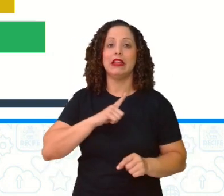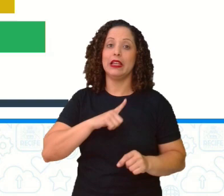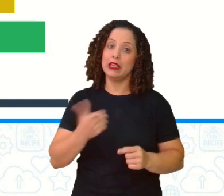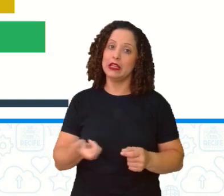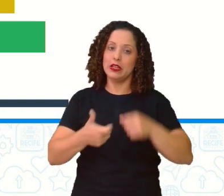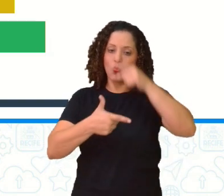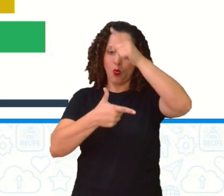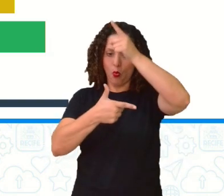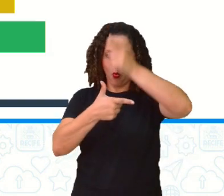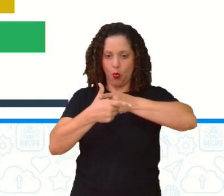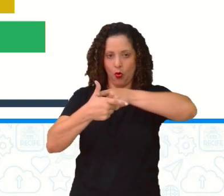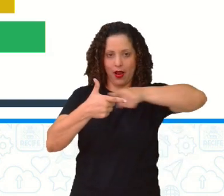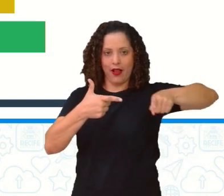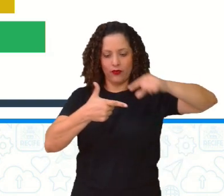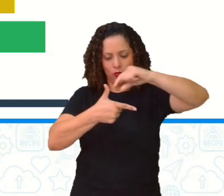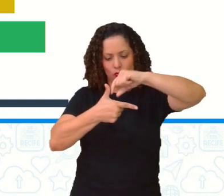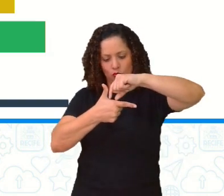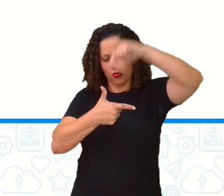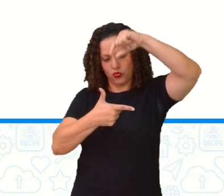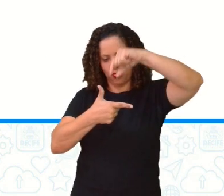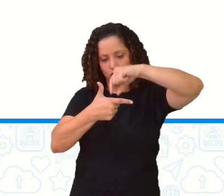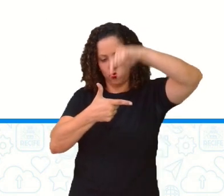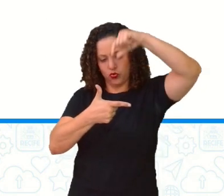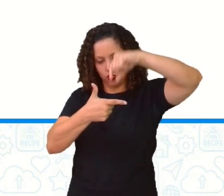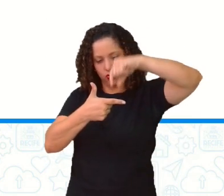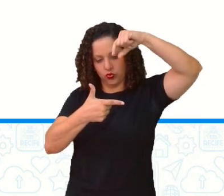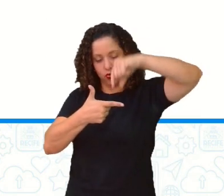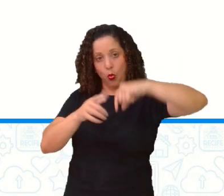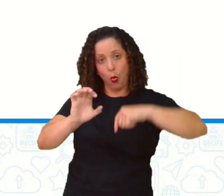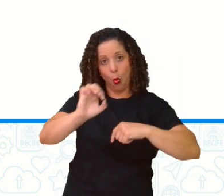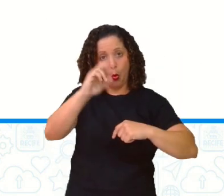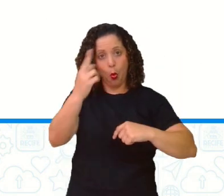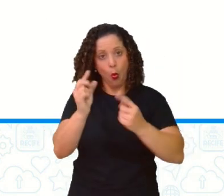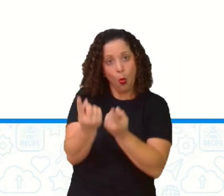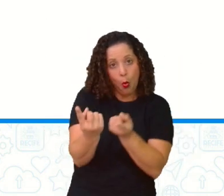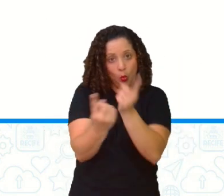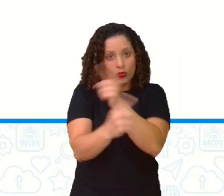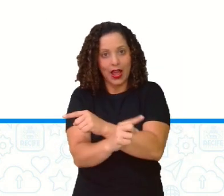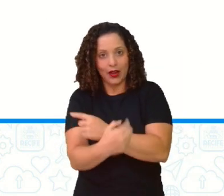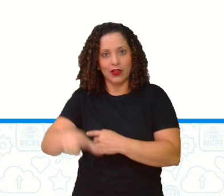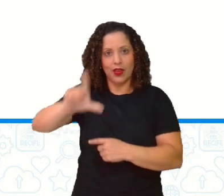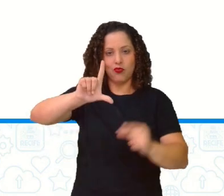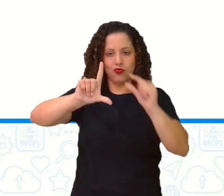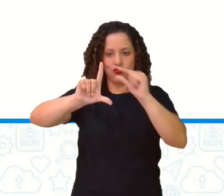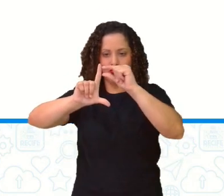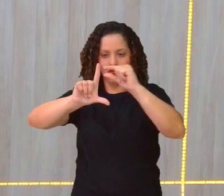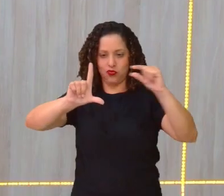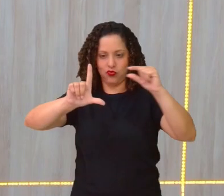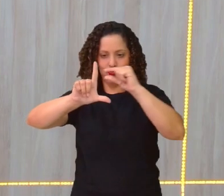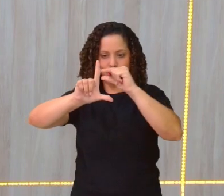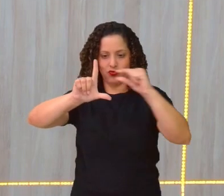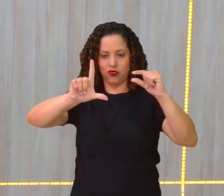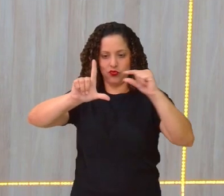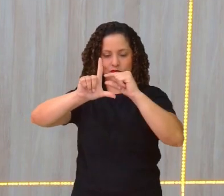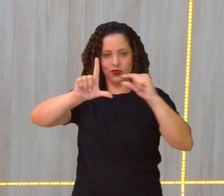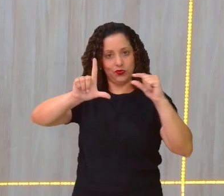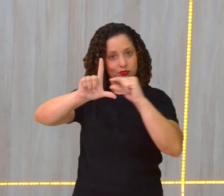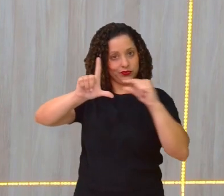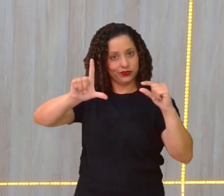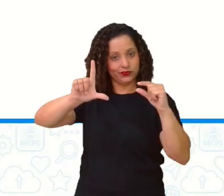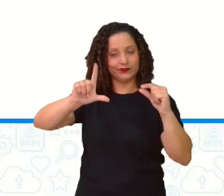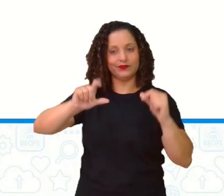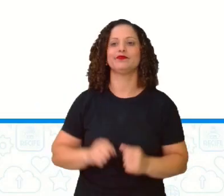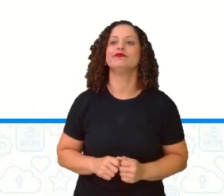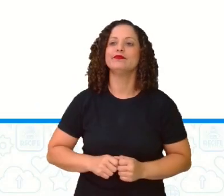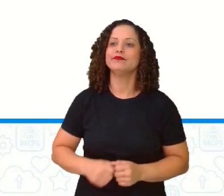vertical quanto na horizontal. E vamos ver um pouquinho agora, né, alguns gráficos. Eu tenho aí um gráfico